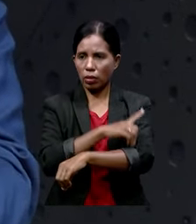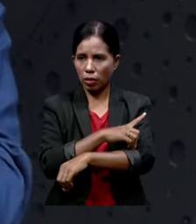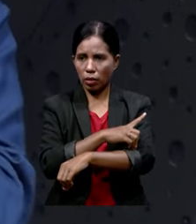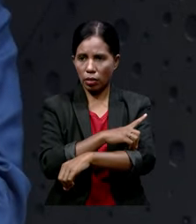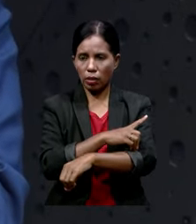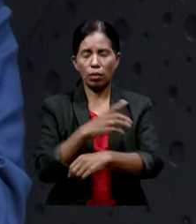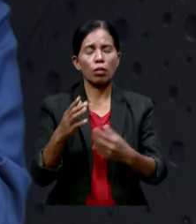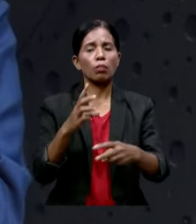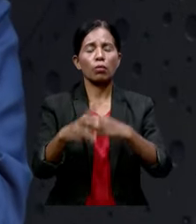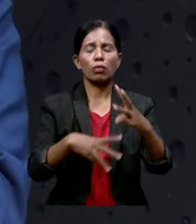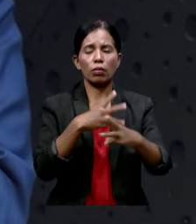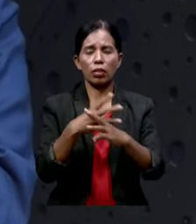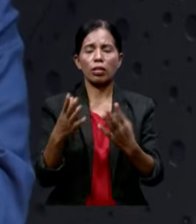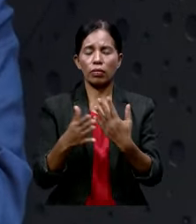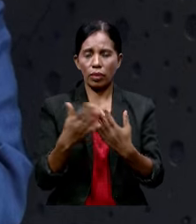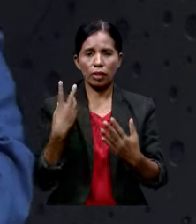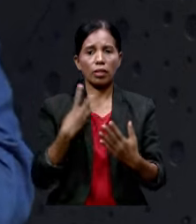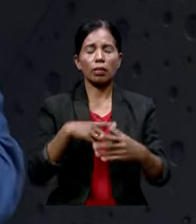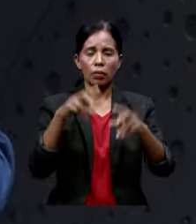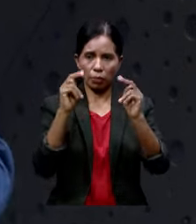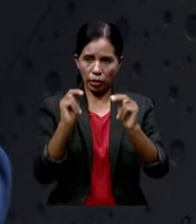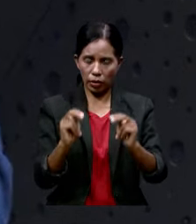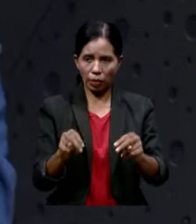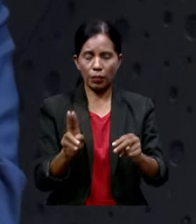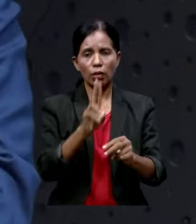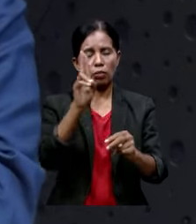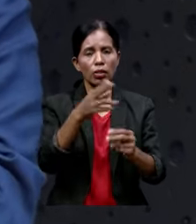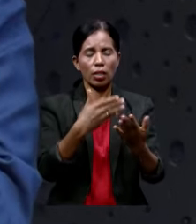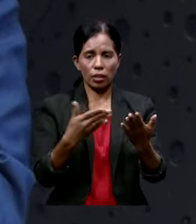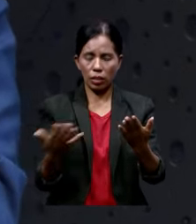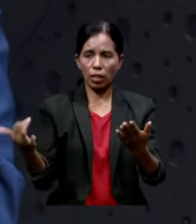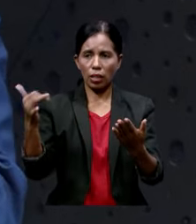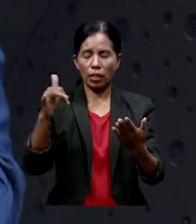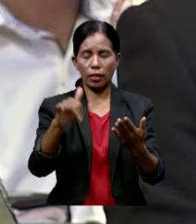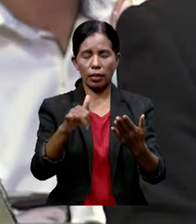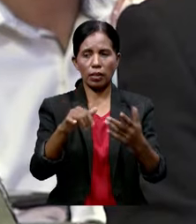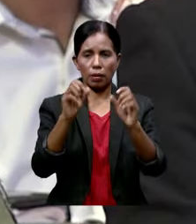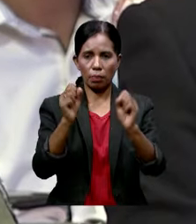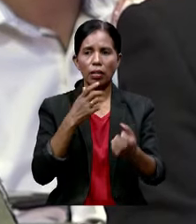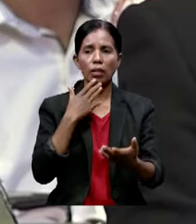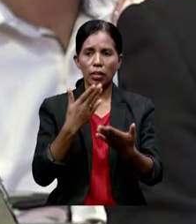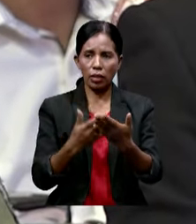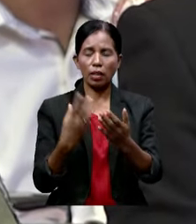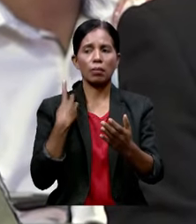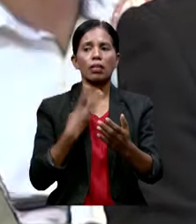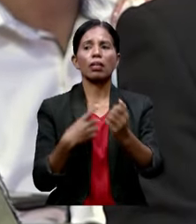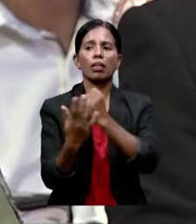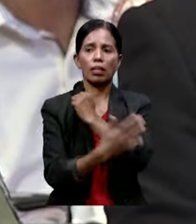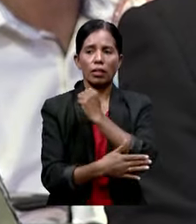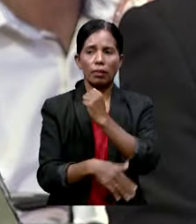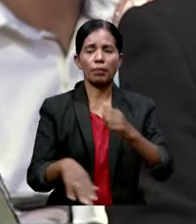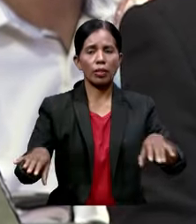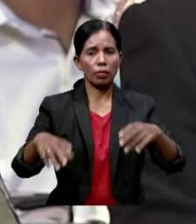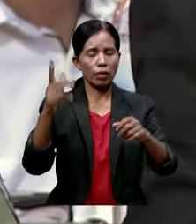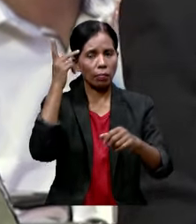easy los fácil los ita mos precisa usa facilidade serne ba interesse dia betne rainia tanema se vice